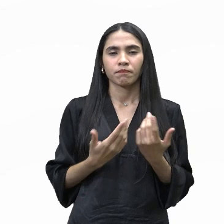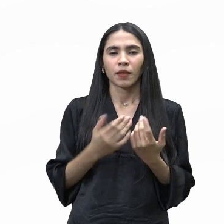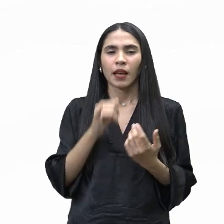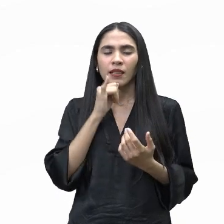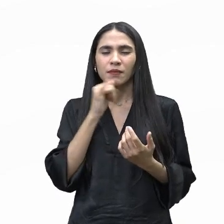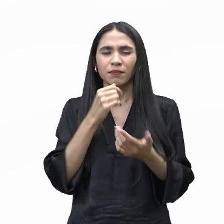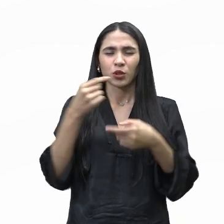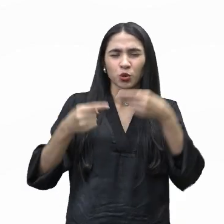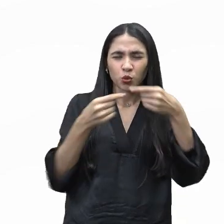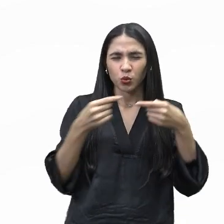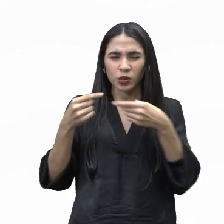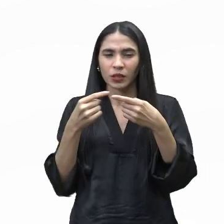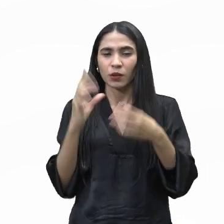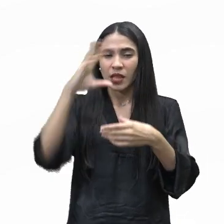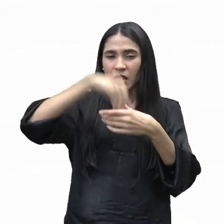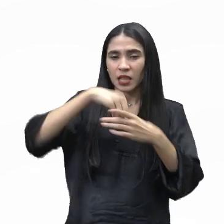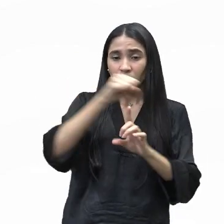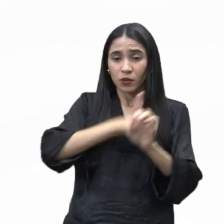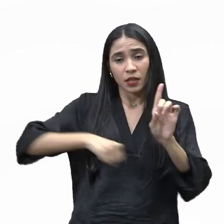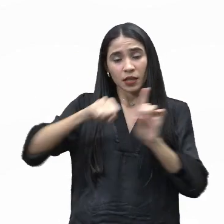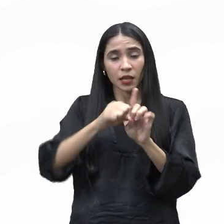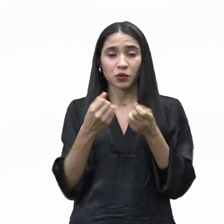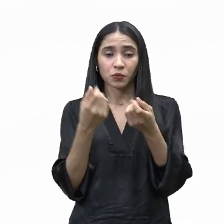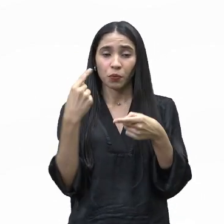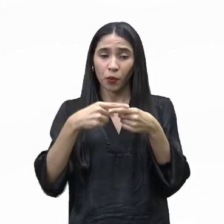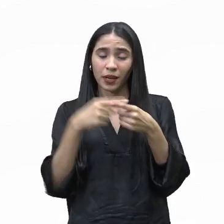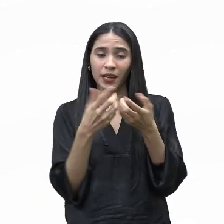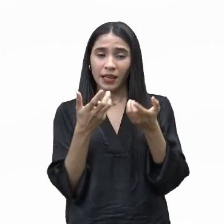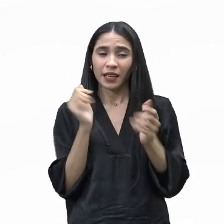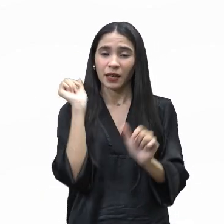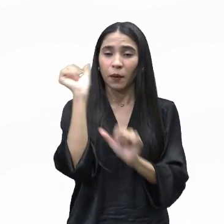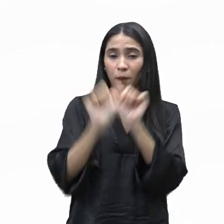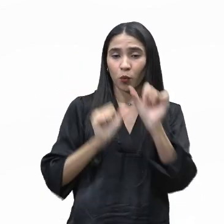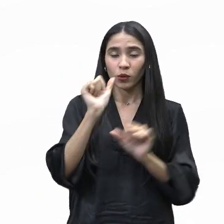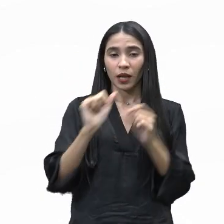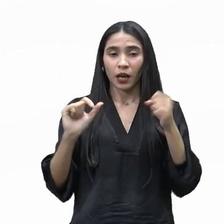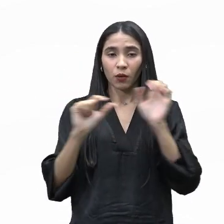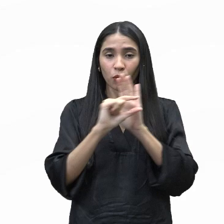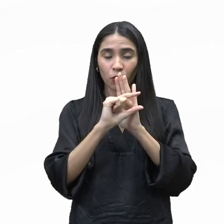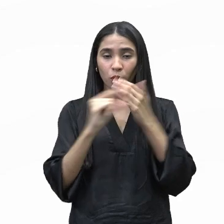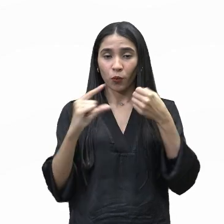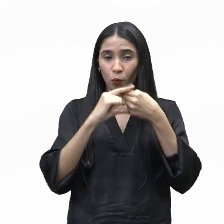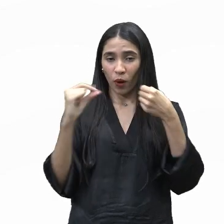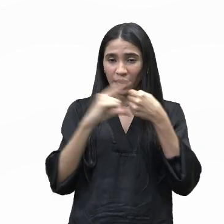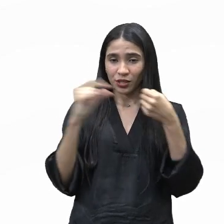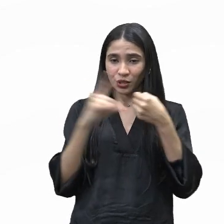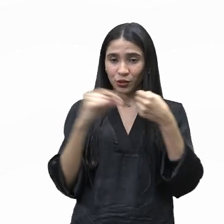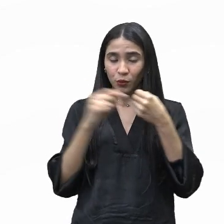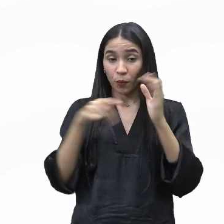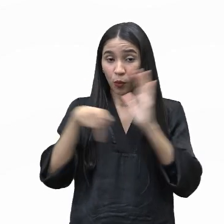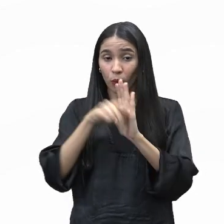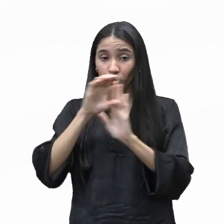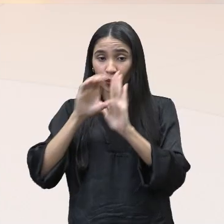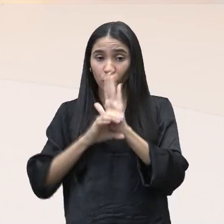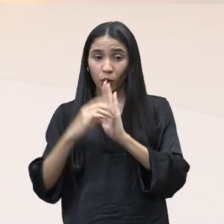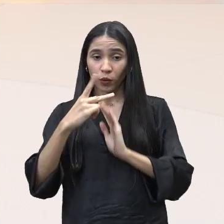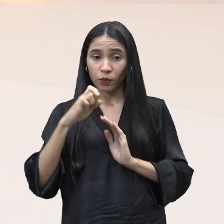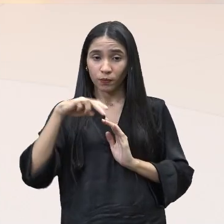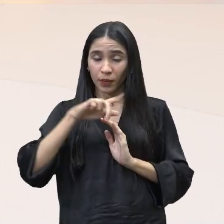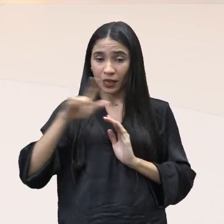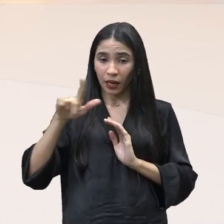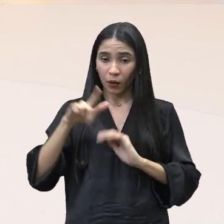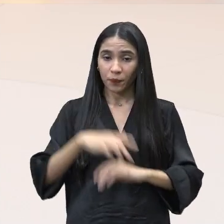uma polêmica na sociedade, porque queria mudar um artigo aí desse código, né? Vamos lá então,